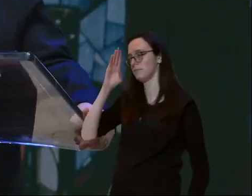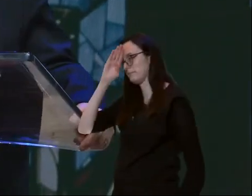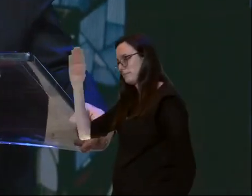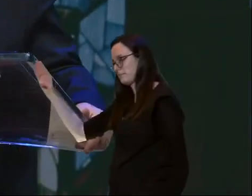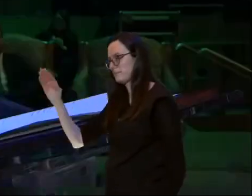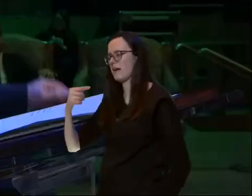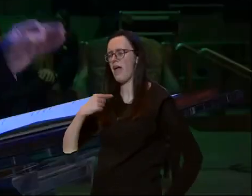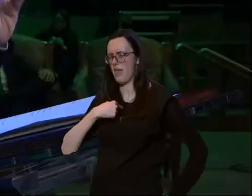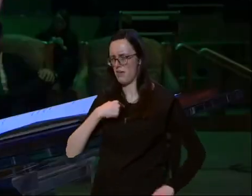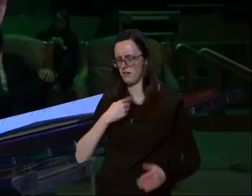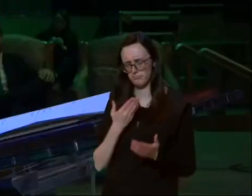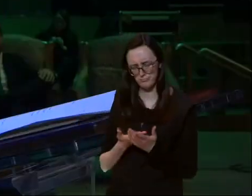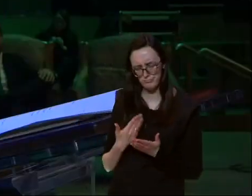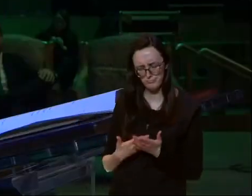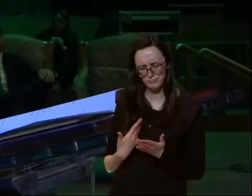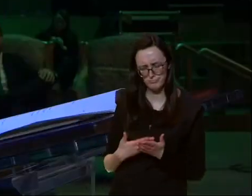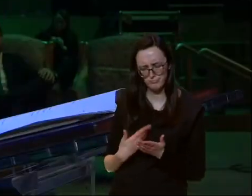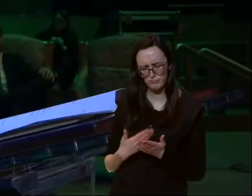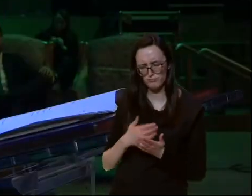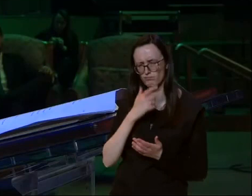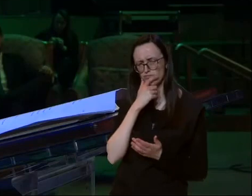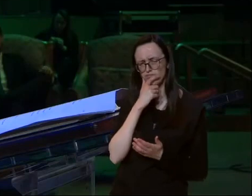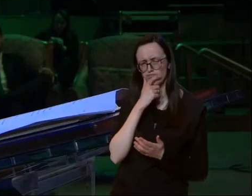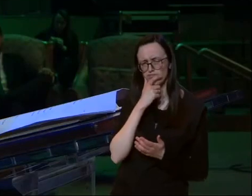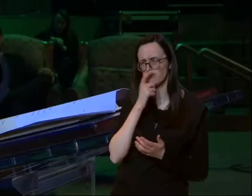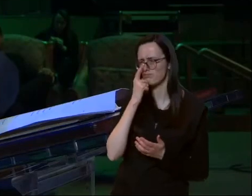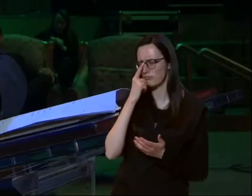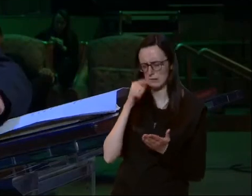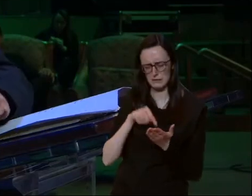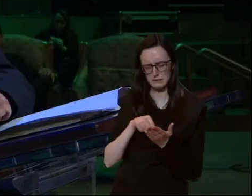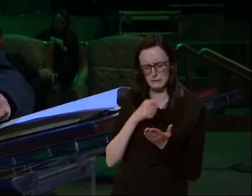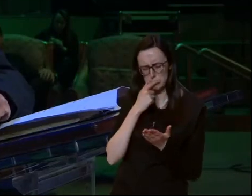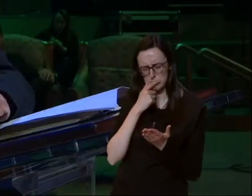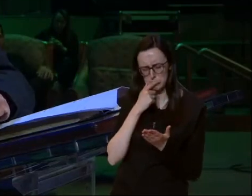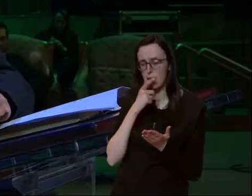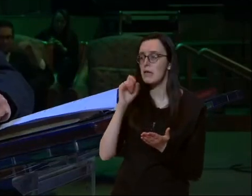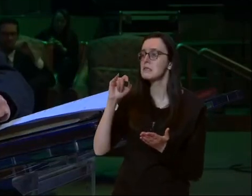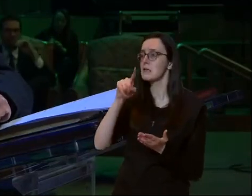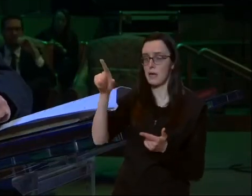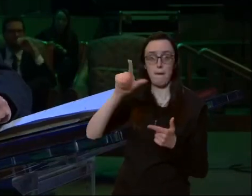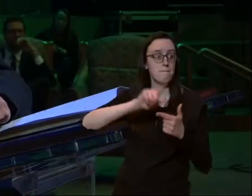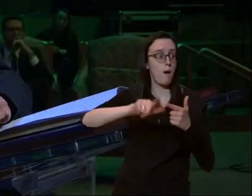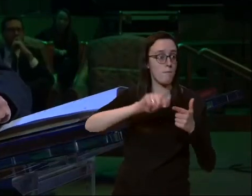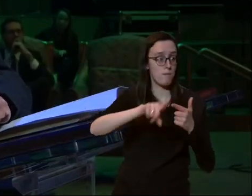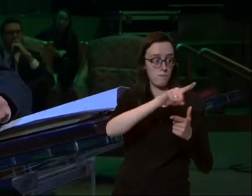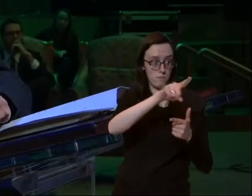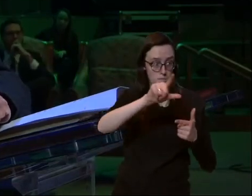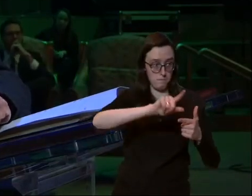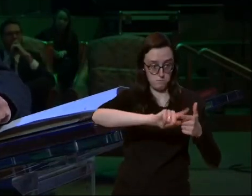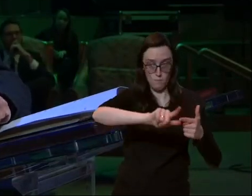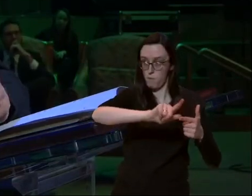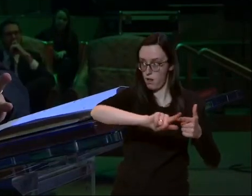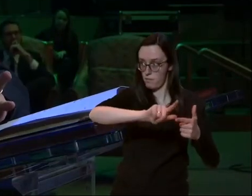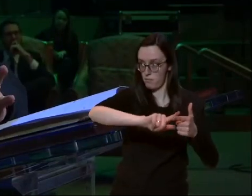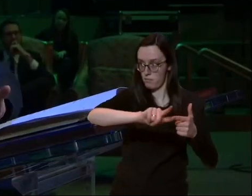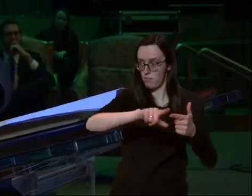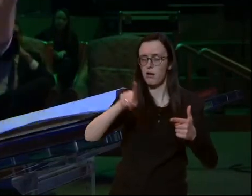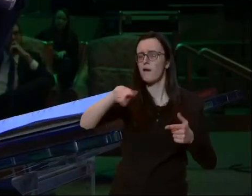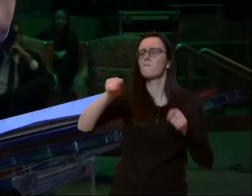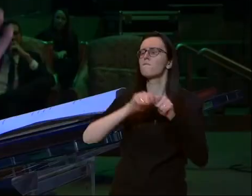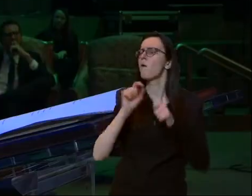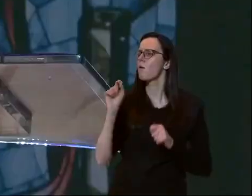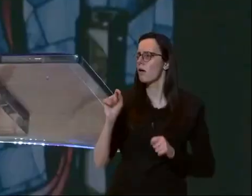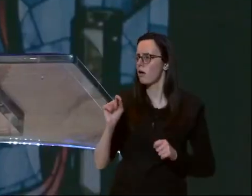Fiquei pensando, o que nós fazemos, irmãos, quando surge um problema inesperado na gente, na